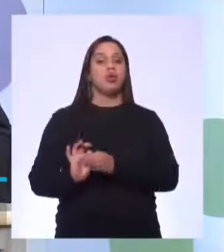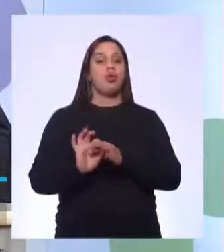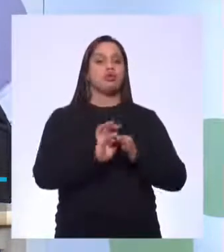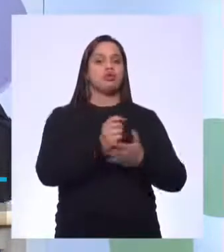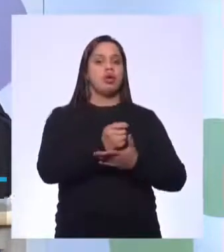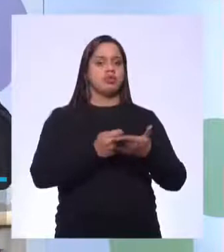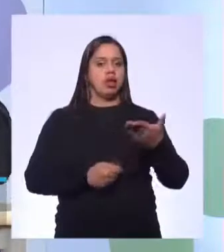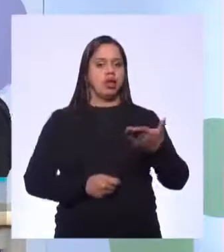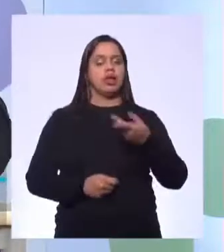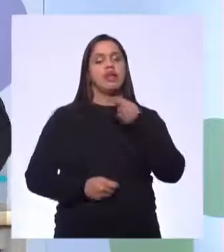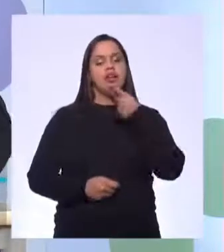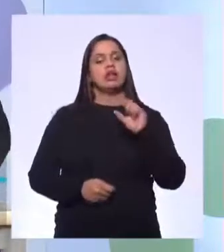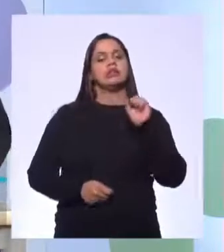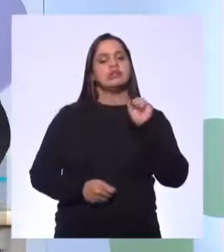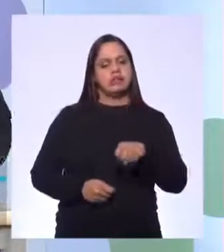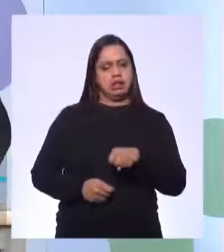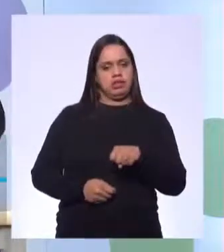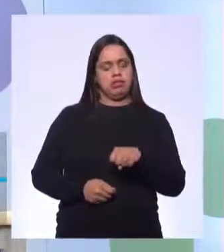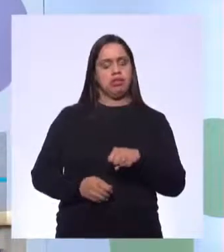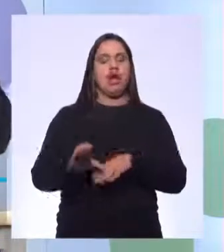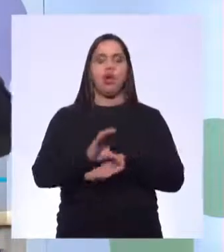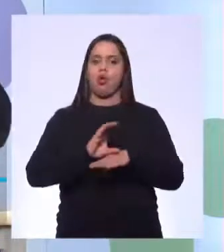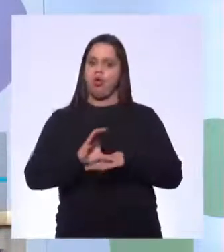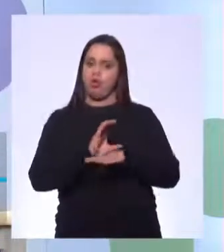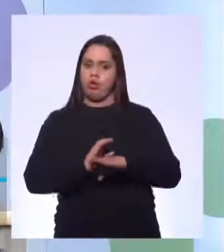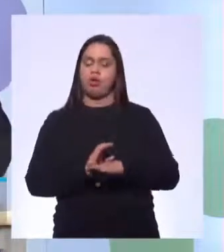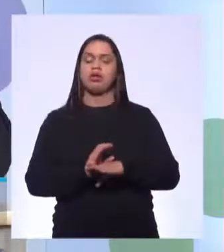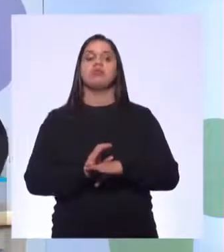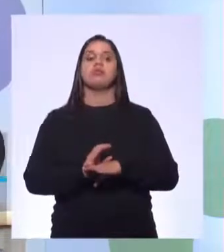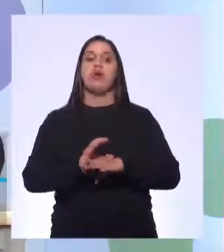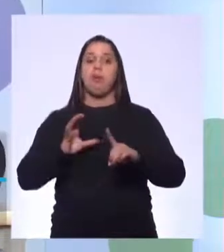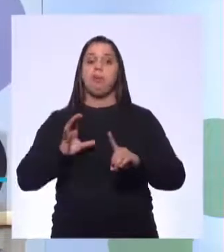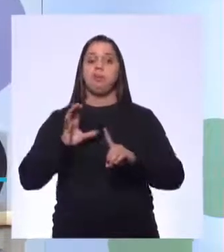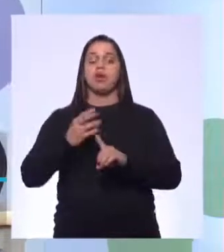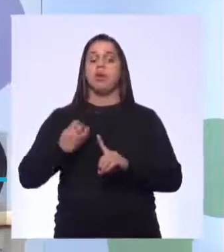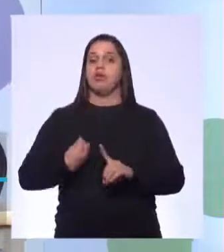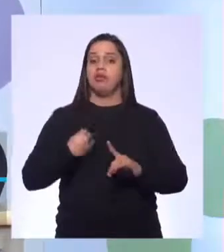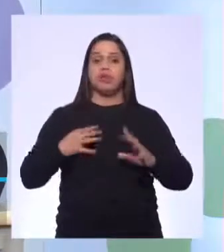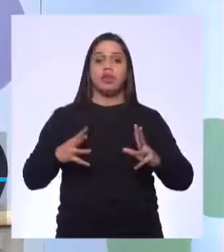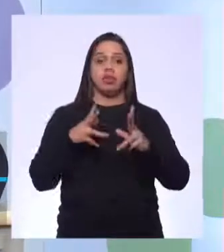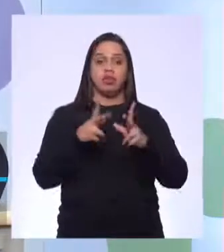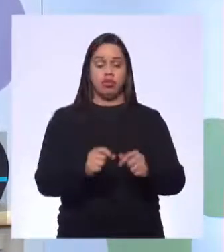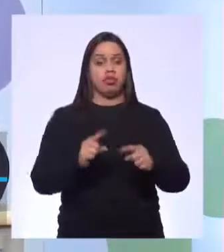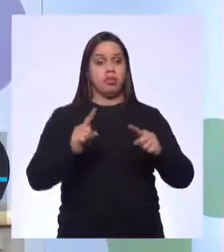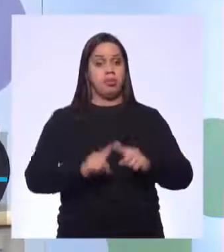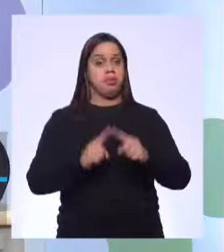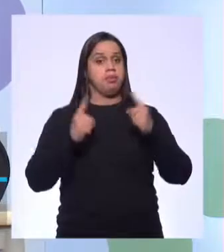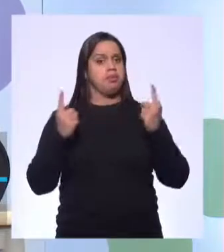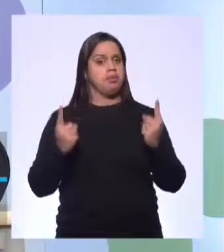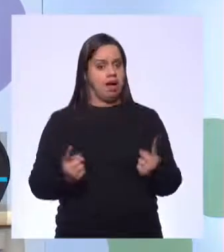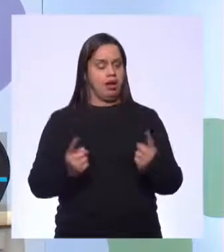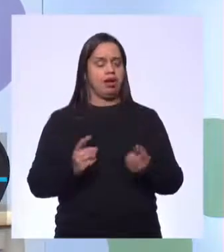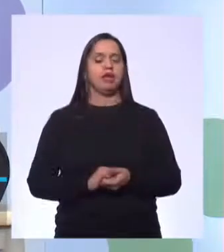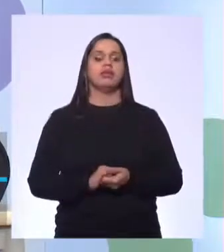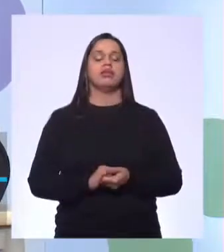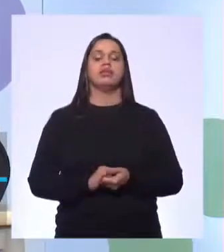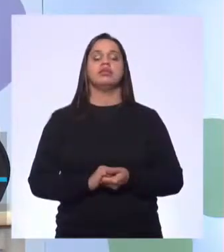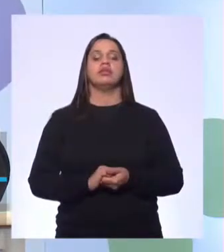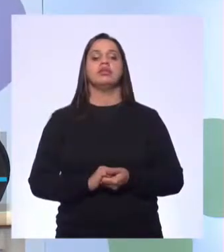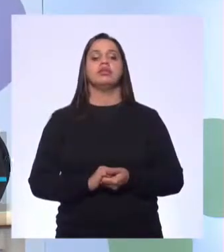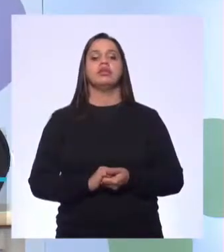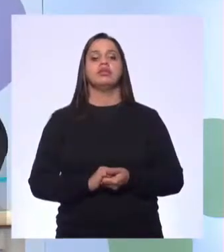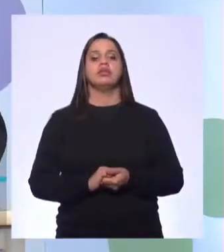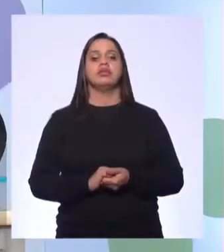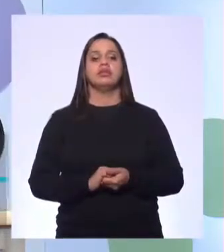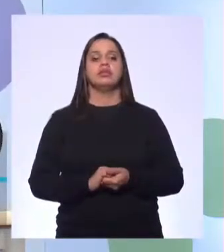sim, a Constituição afetou a vida de todos, é isso que ela está querendo dizer. Mas, provavelmente, as